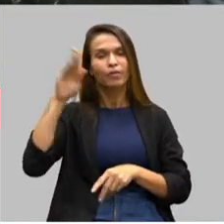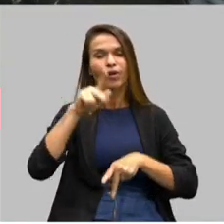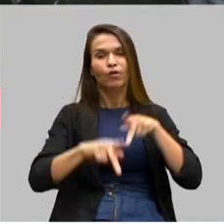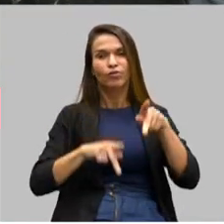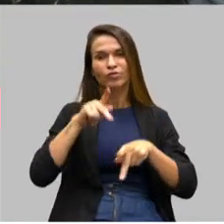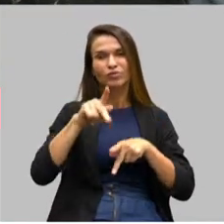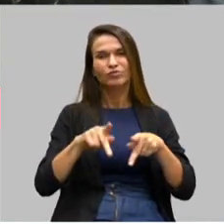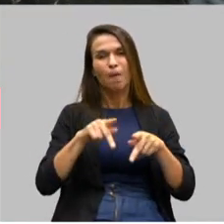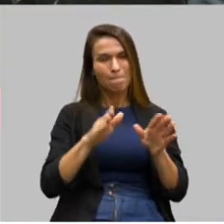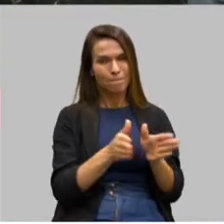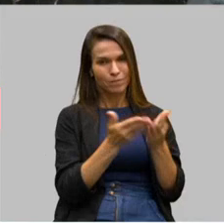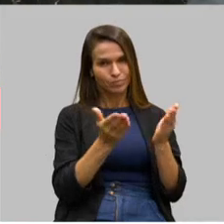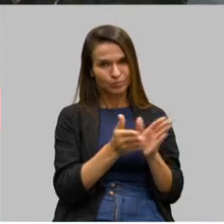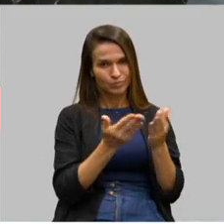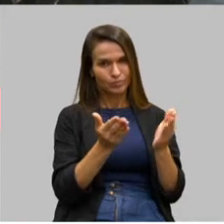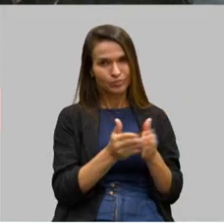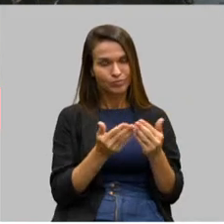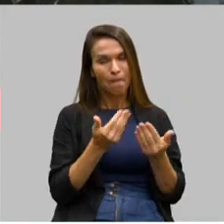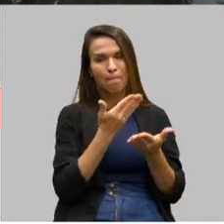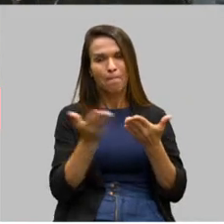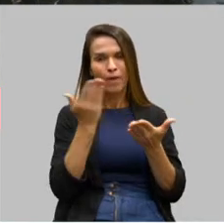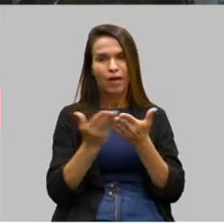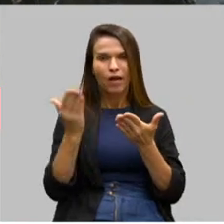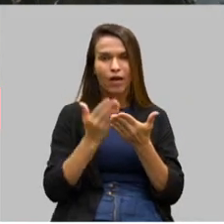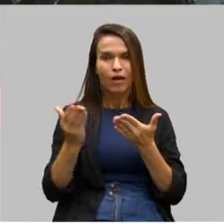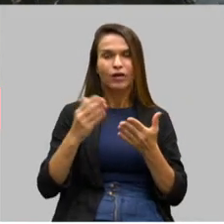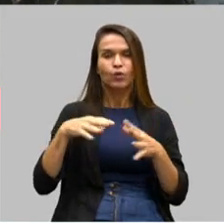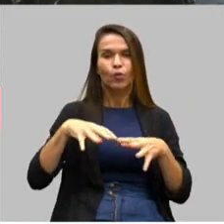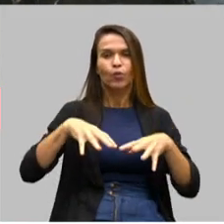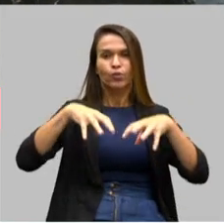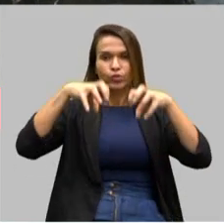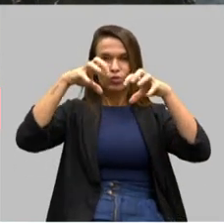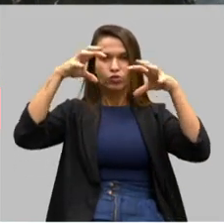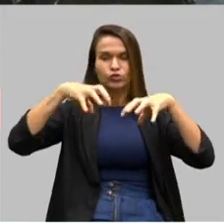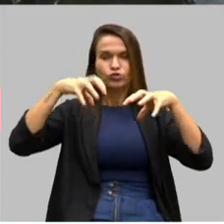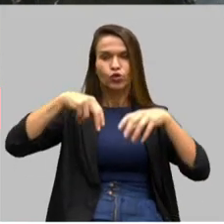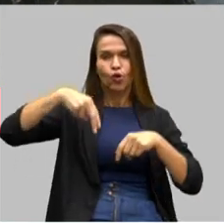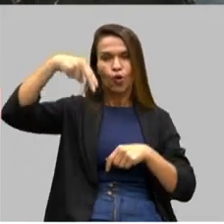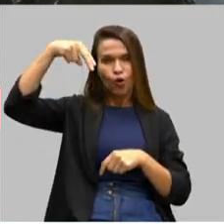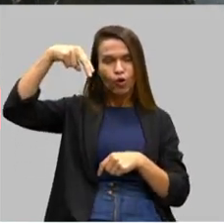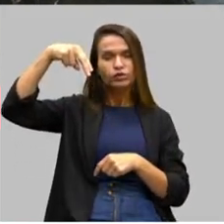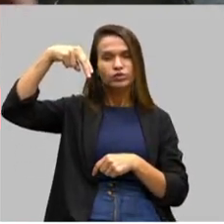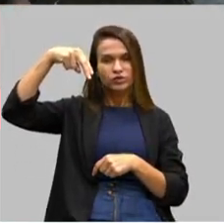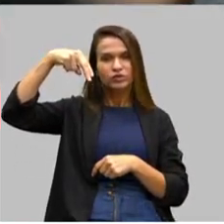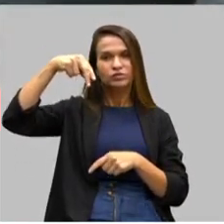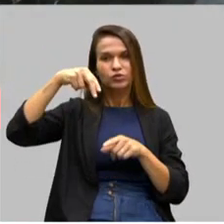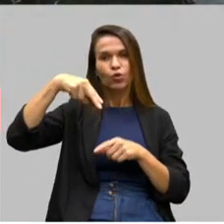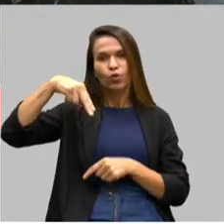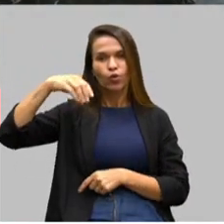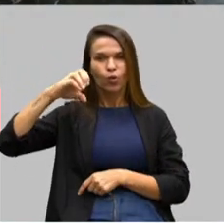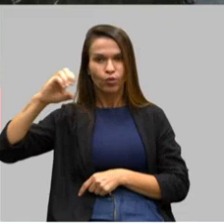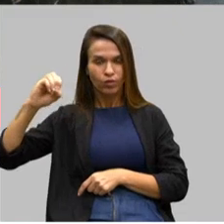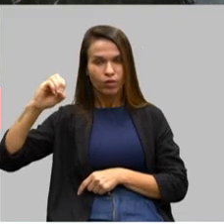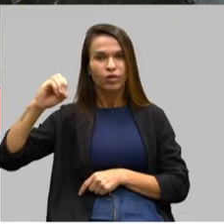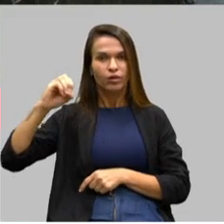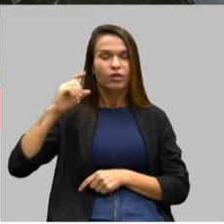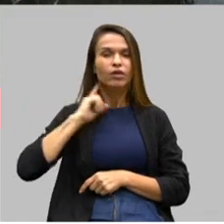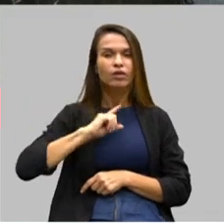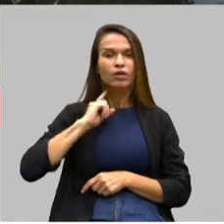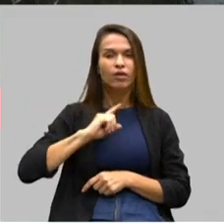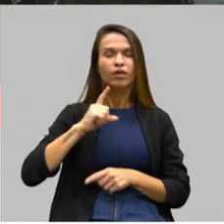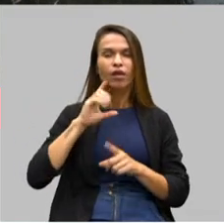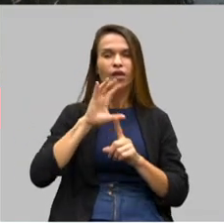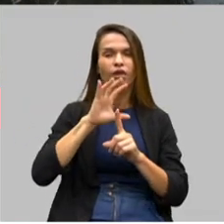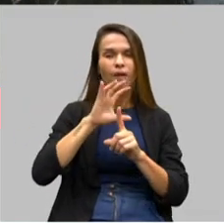mais vulneráveis. Perdas com a estiagem, por exemplo, no Norte, Nordeste e Noroeste de Minas afetam mais de